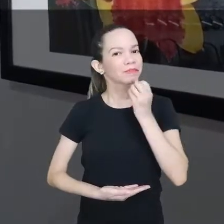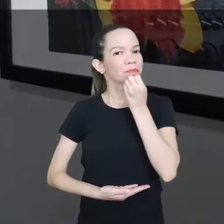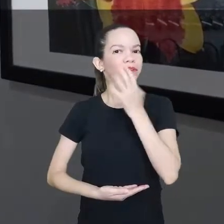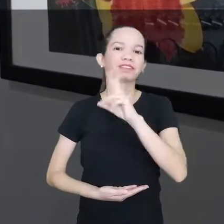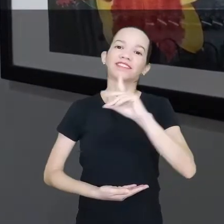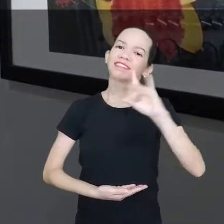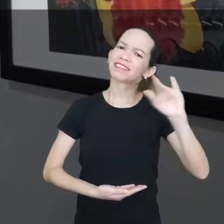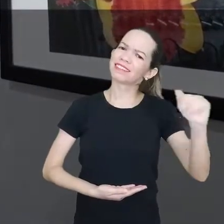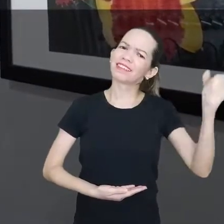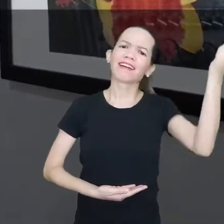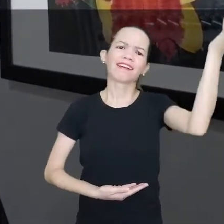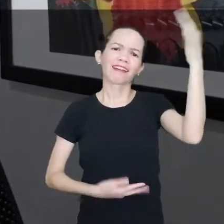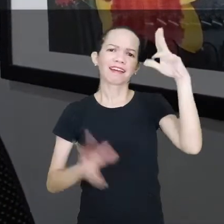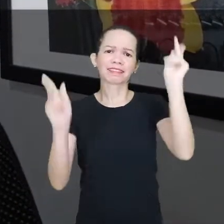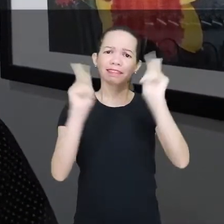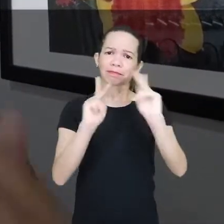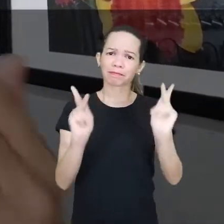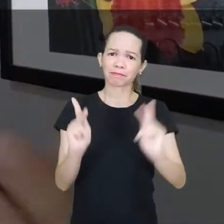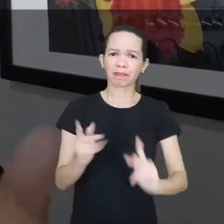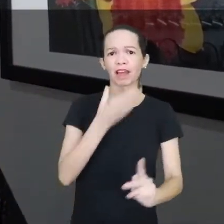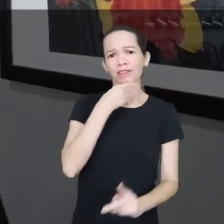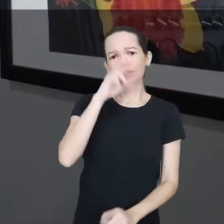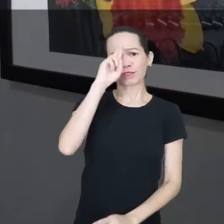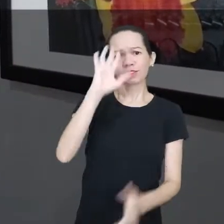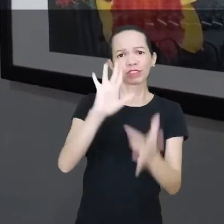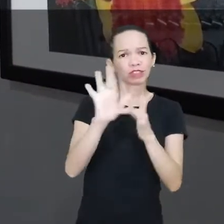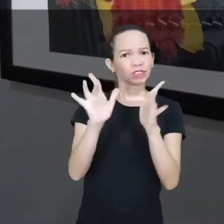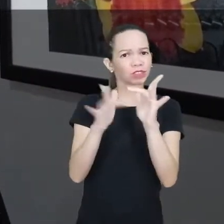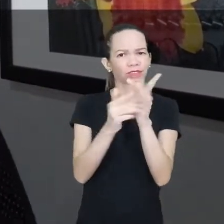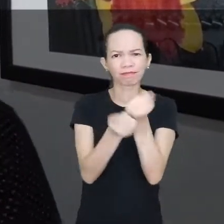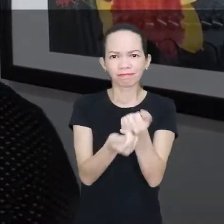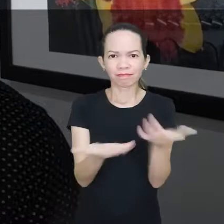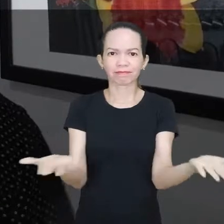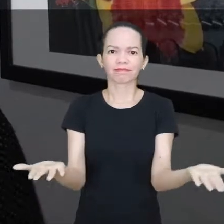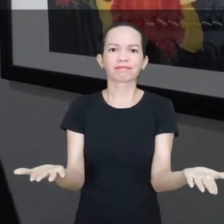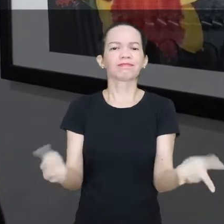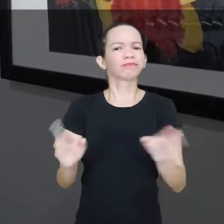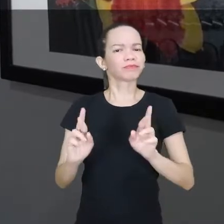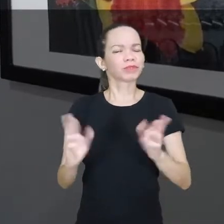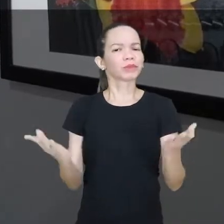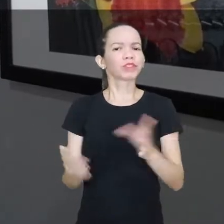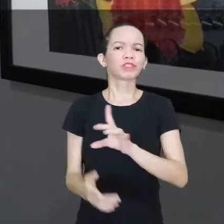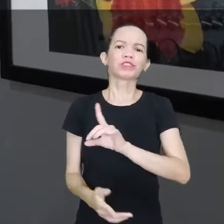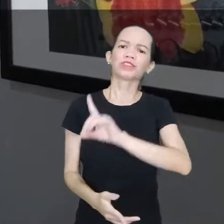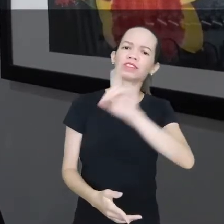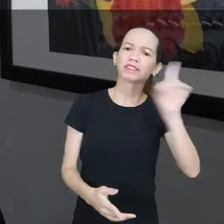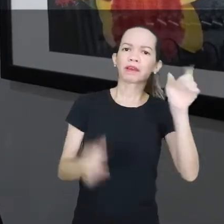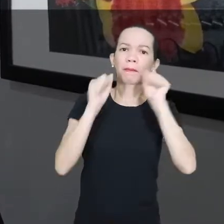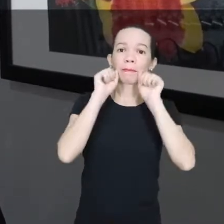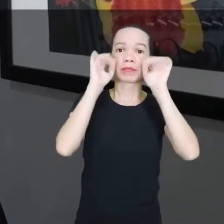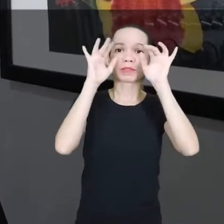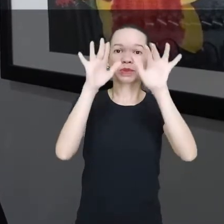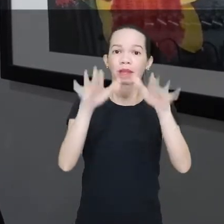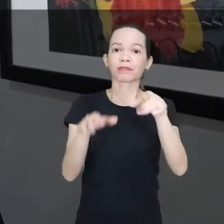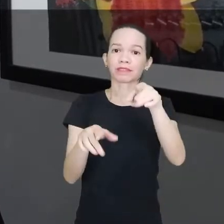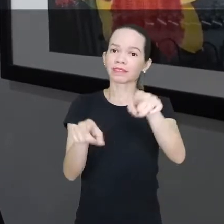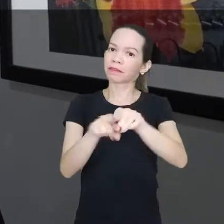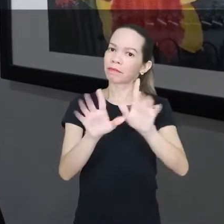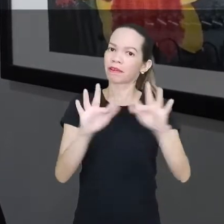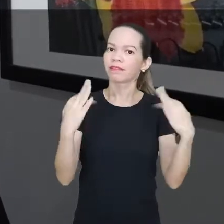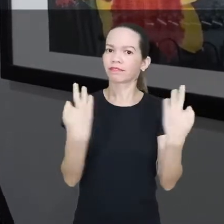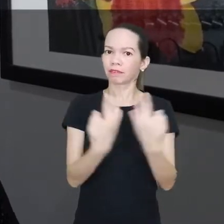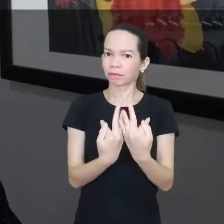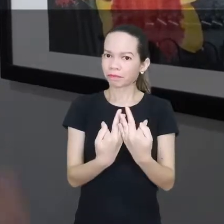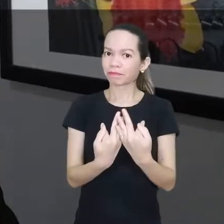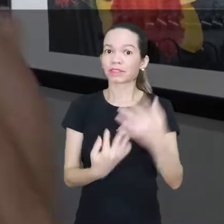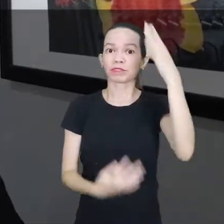Shalom pessoal, bom dia, graça e paz, a paz do Senhor Jesus a todos. Um dia muito abençoado para você, para toda a sua